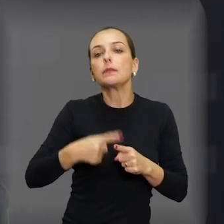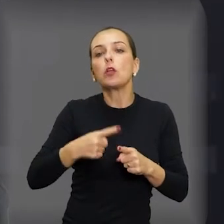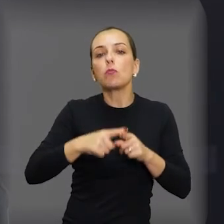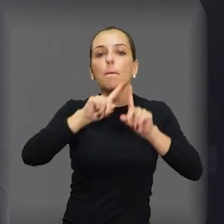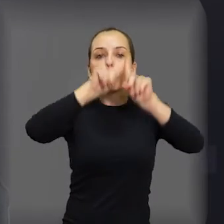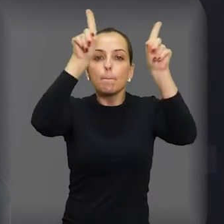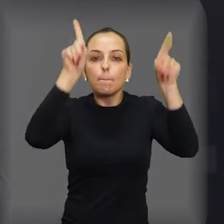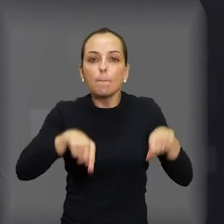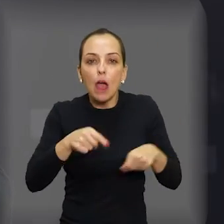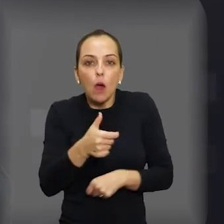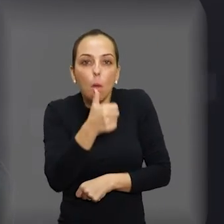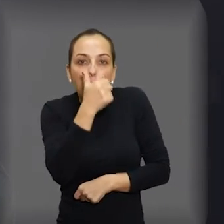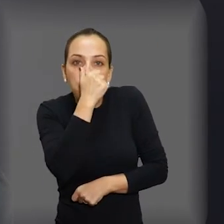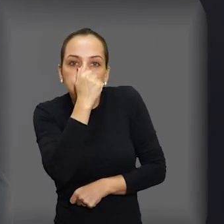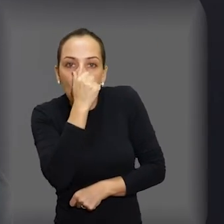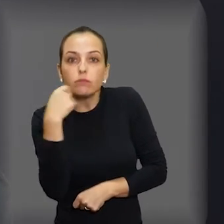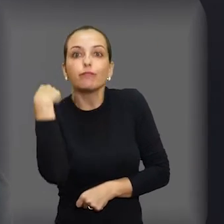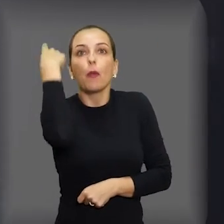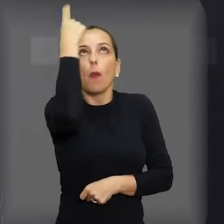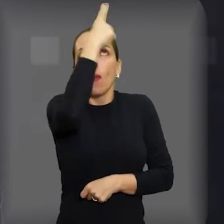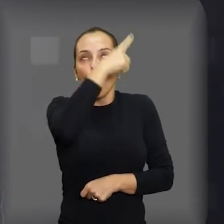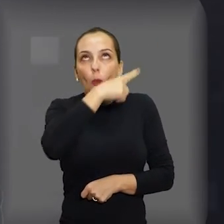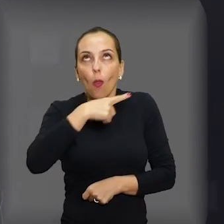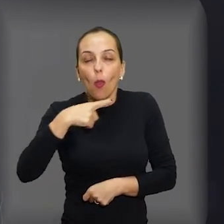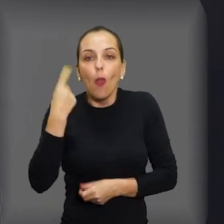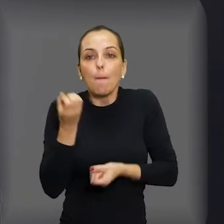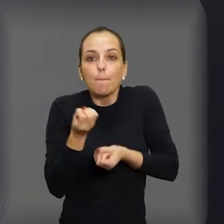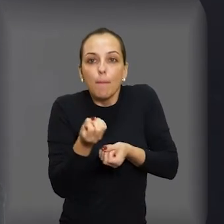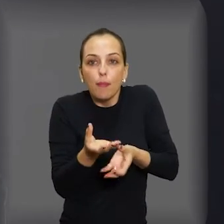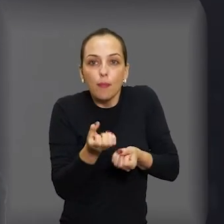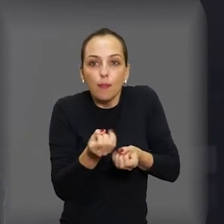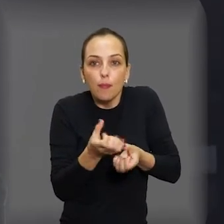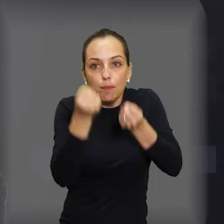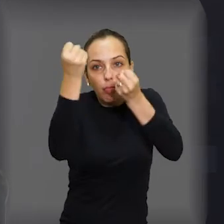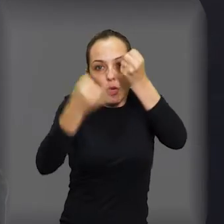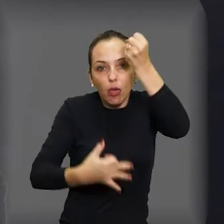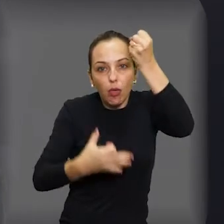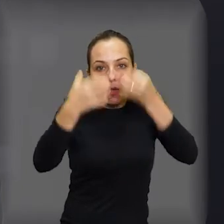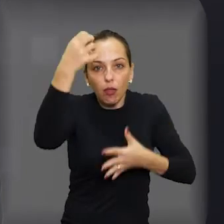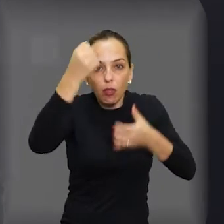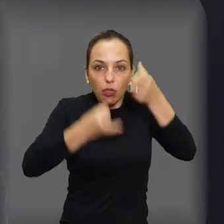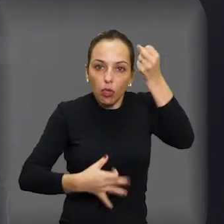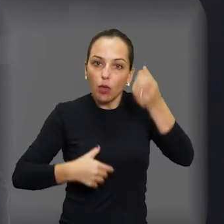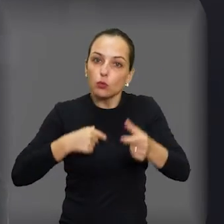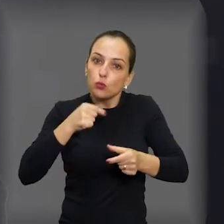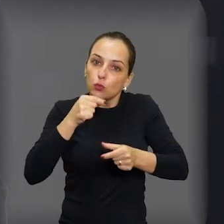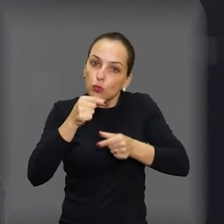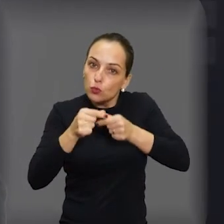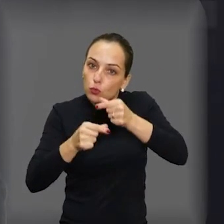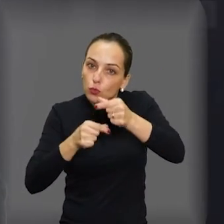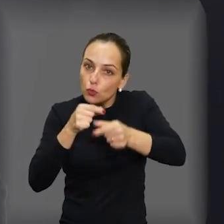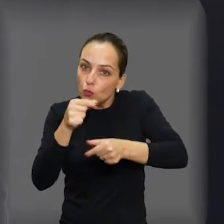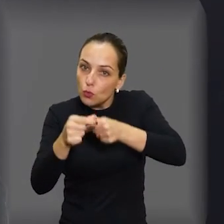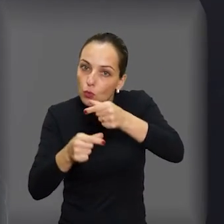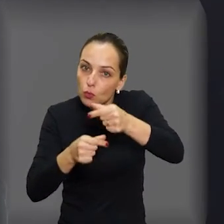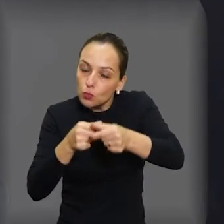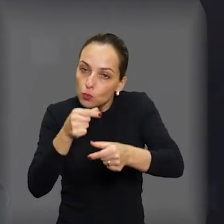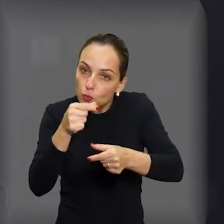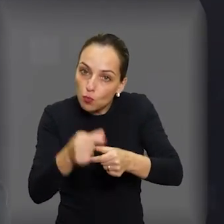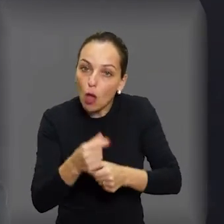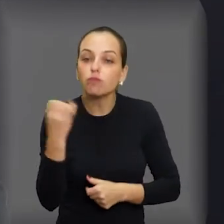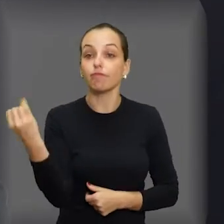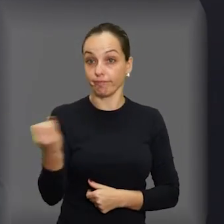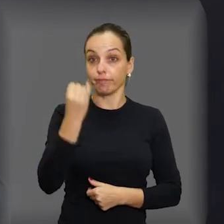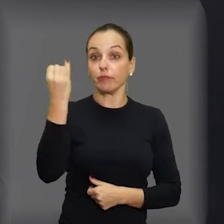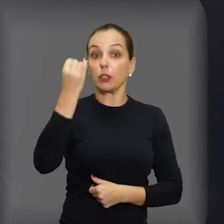de cidadania, por mais que a gente tivesse funcionários para ficar 24 horas prestando essa informação, e é um trabalho de formiguinha importante que tem